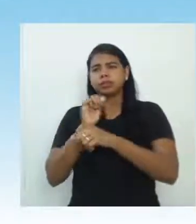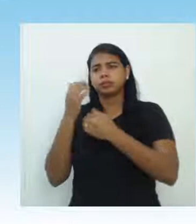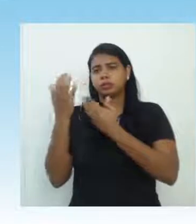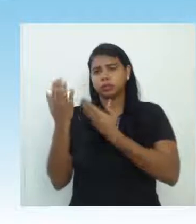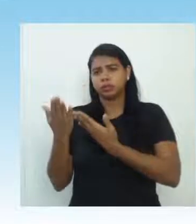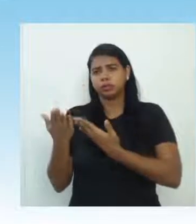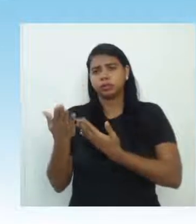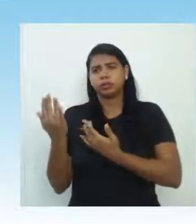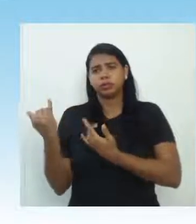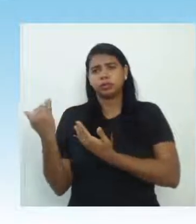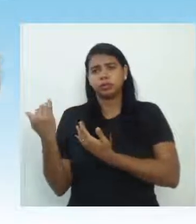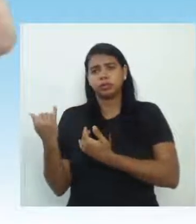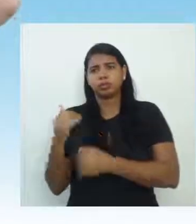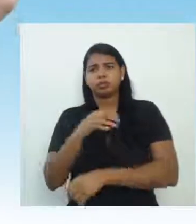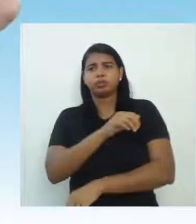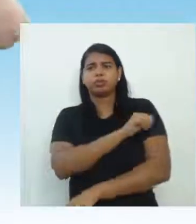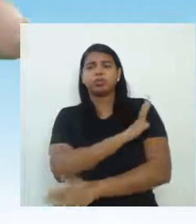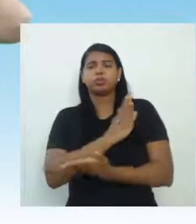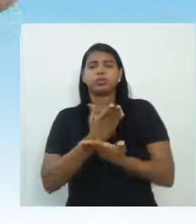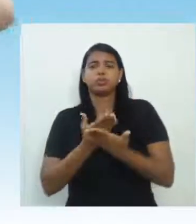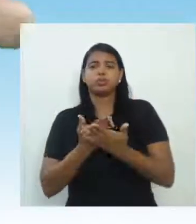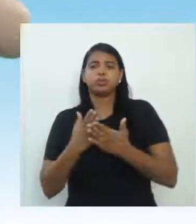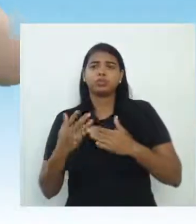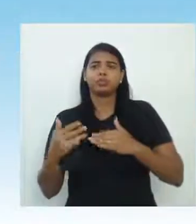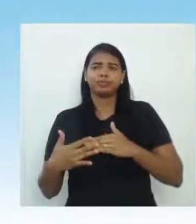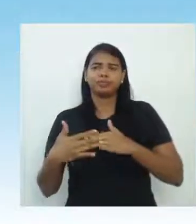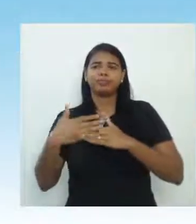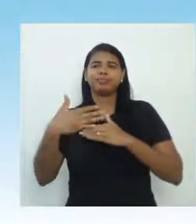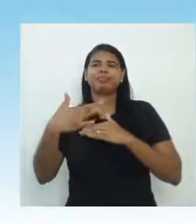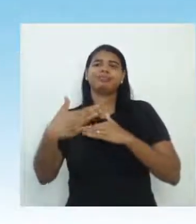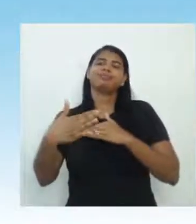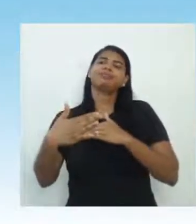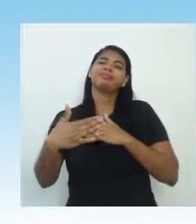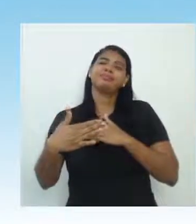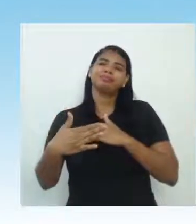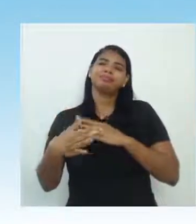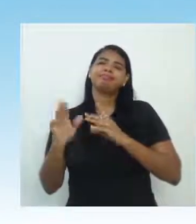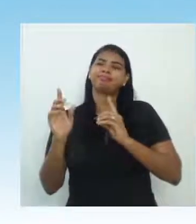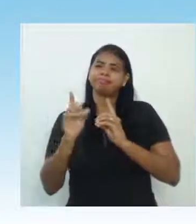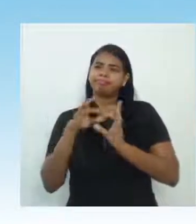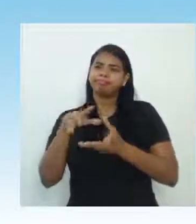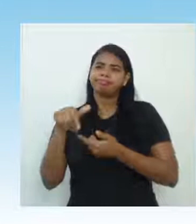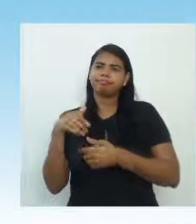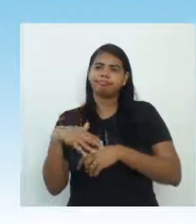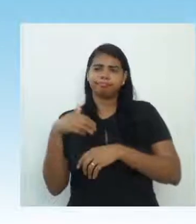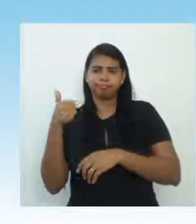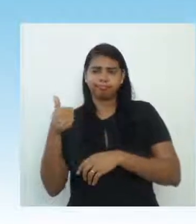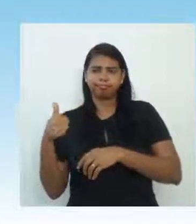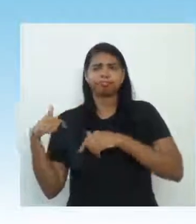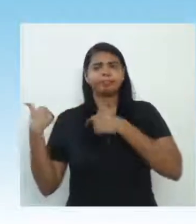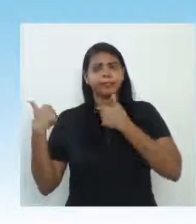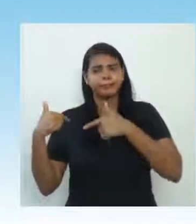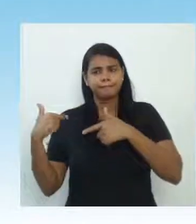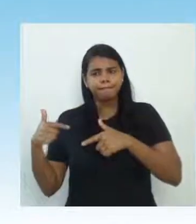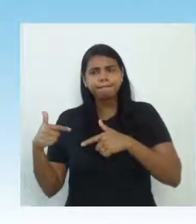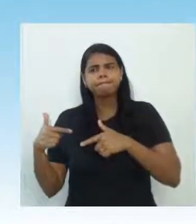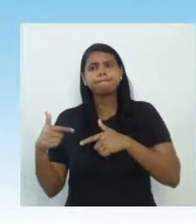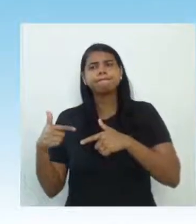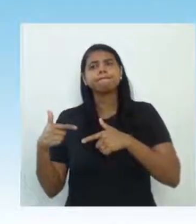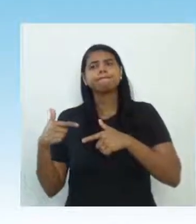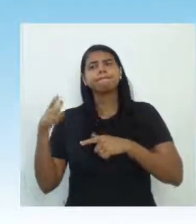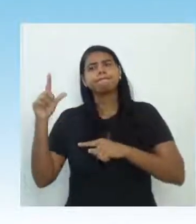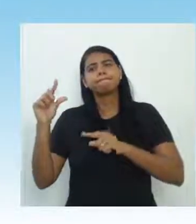nossos jovens estudantes, daqui pra frente, encontrem um mundo melhor. Vamos lutar por isso, pra gente